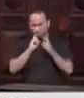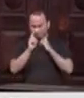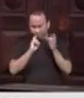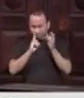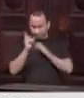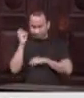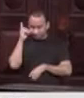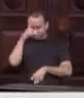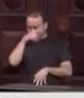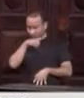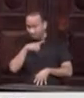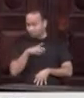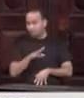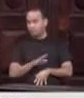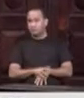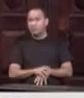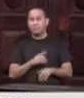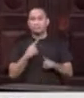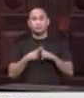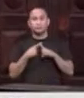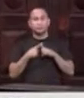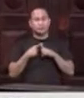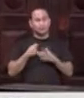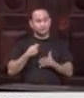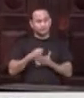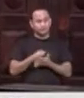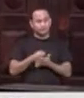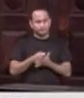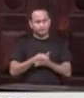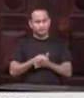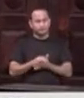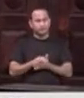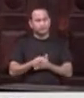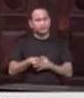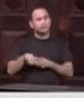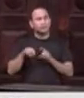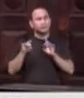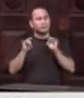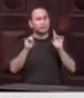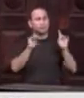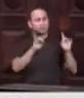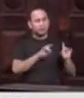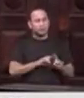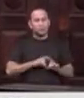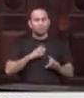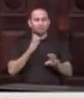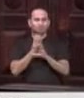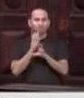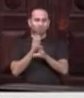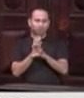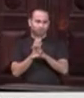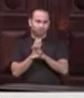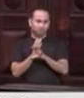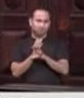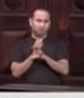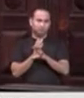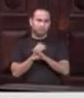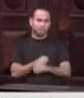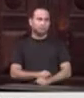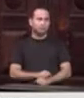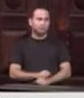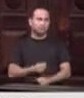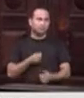acalorado, porque a pressão, especialmente dos meios de comunicação, a